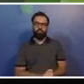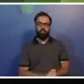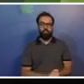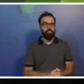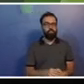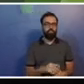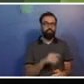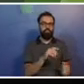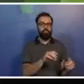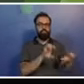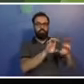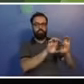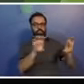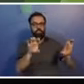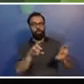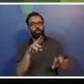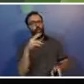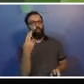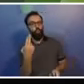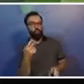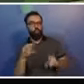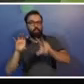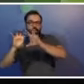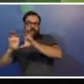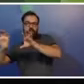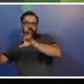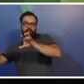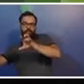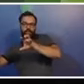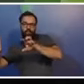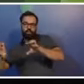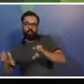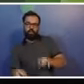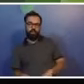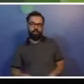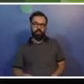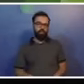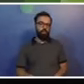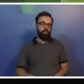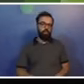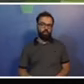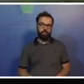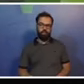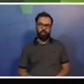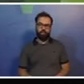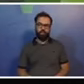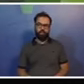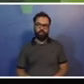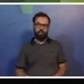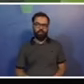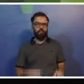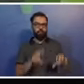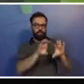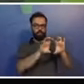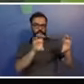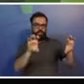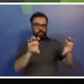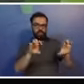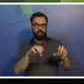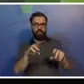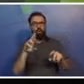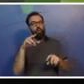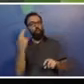tanto essa equação, se eu igualar isso aqui, aliás, se eu fazer isso aqui, ó, tanto essa